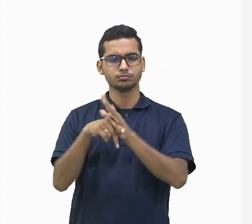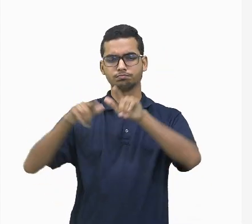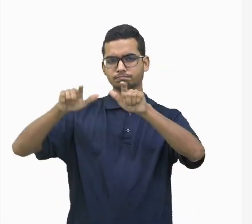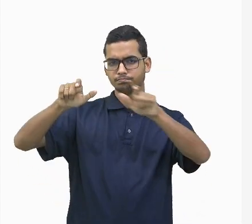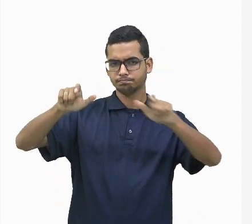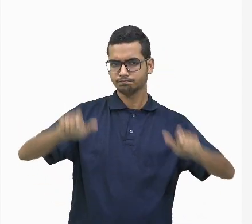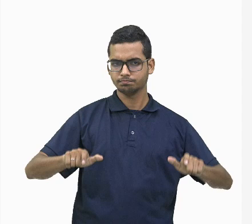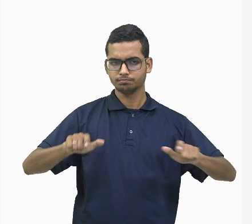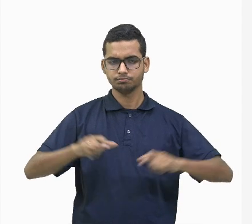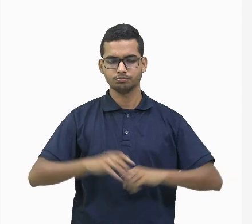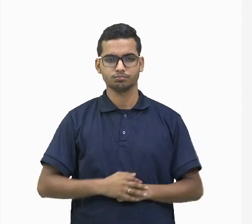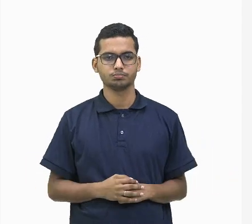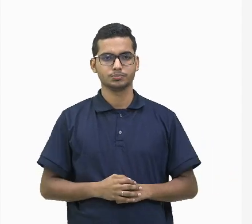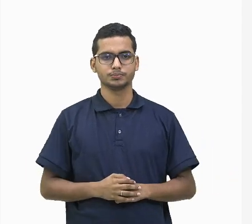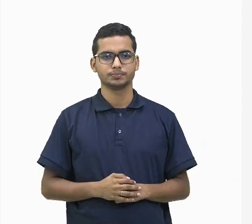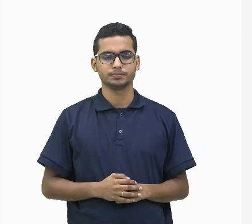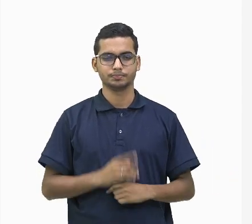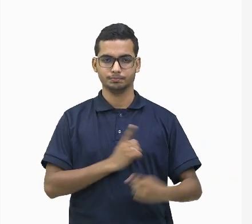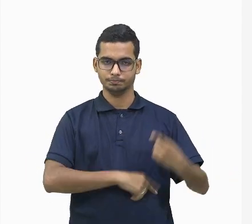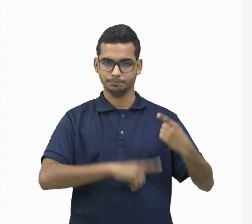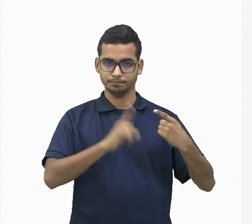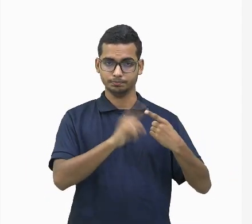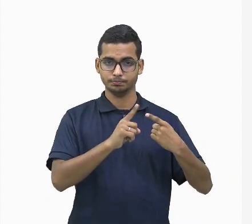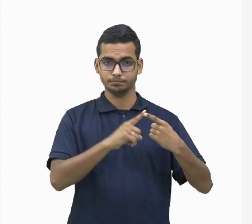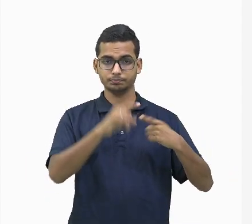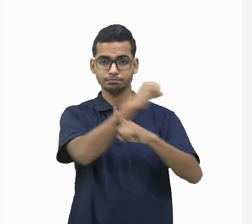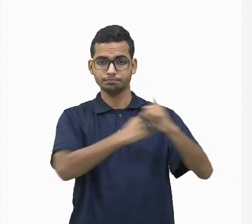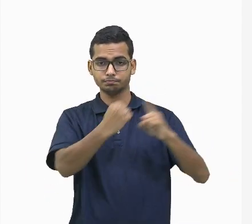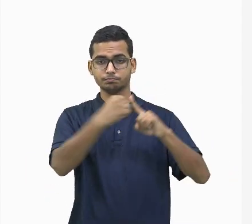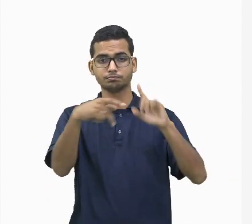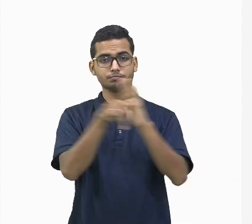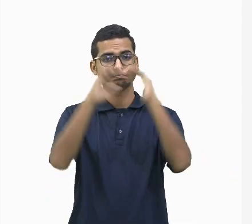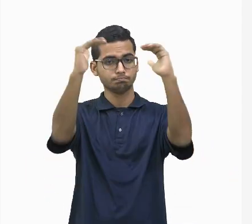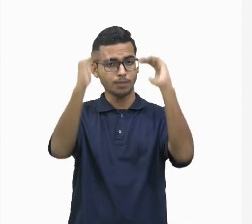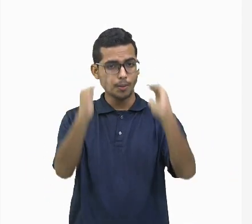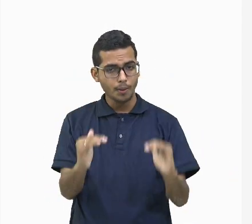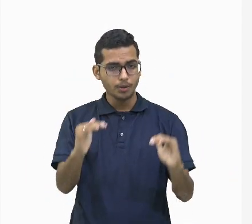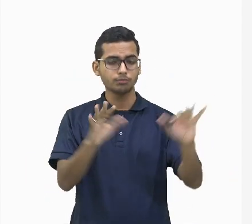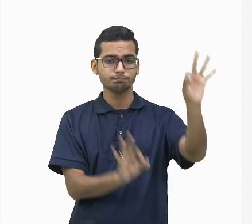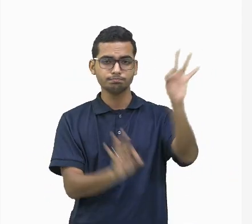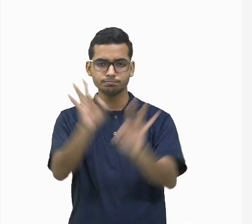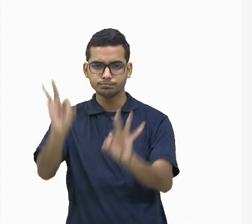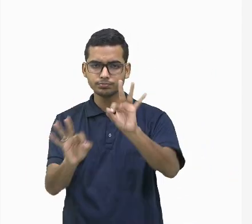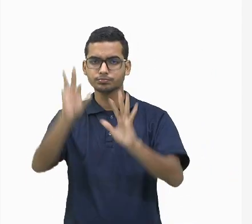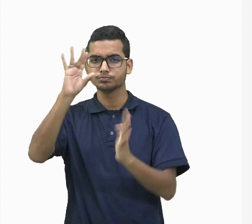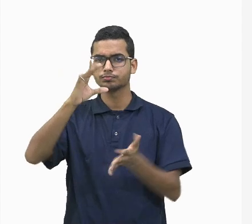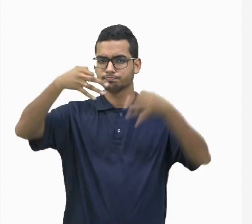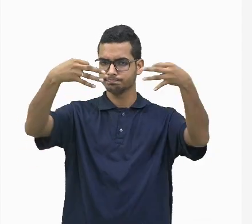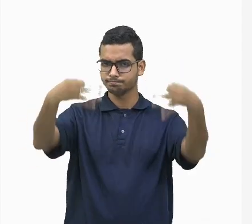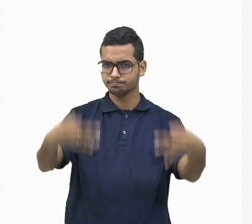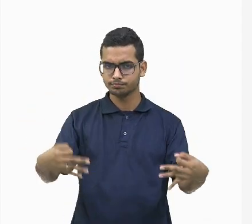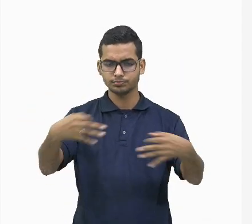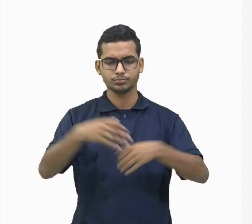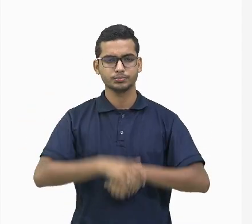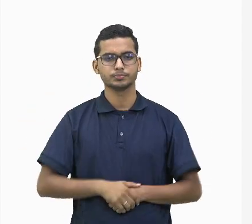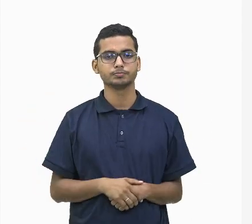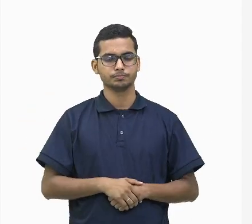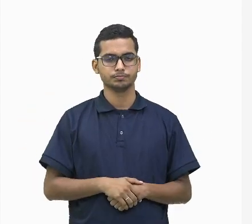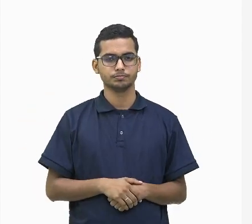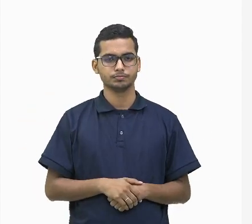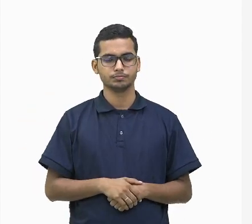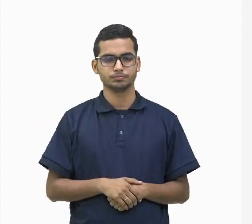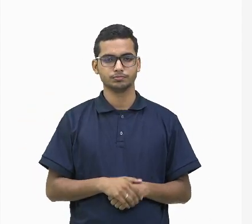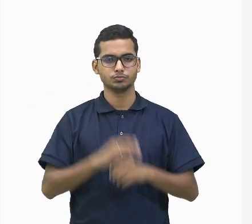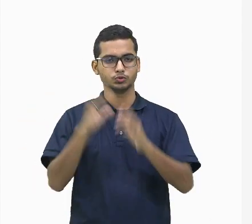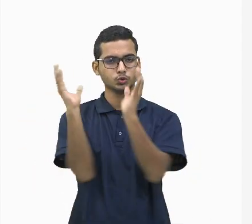significa. Primeiro, uma sociedade hierárquica é uma sociedade dividida em ordens, tá? Nas chamadas classes sociais que